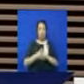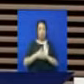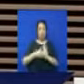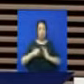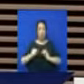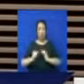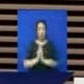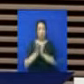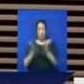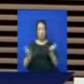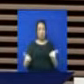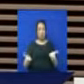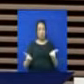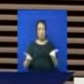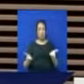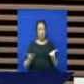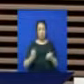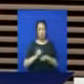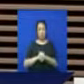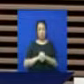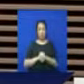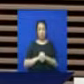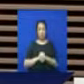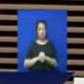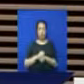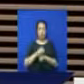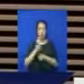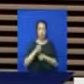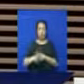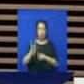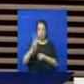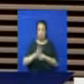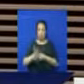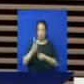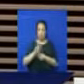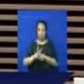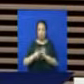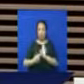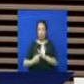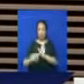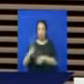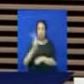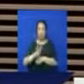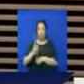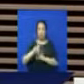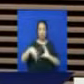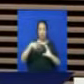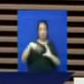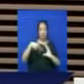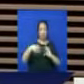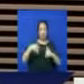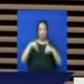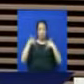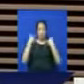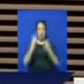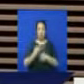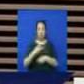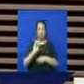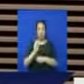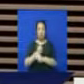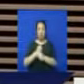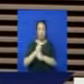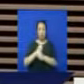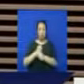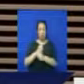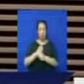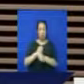de poder registrar o reconhecimento desta casa nos 20 anos do Ministério Espaço Cristão.